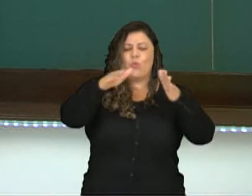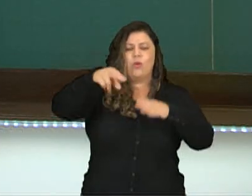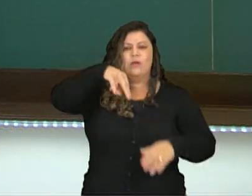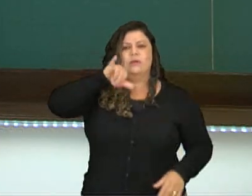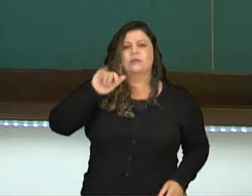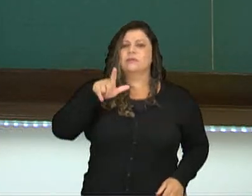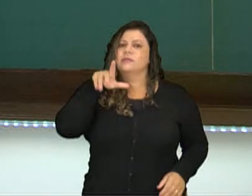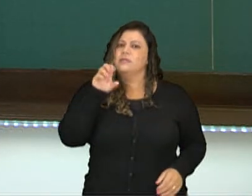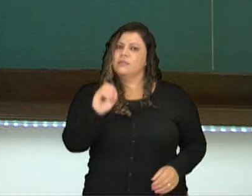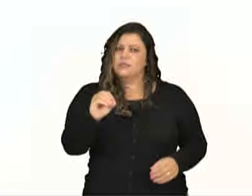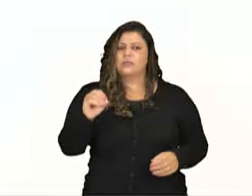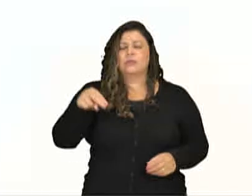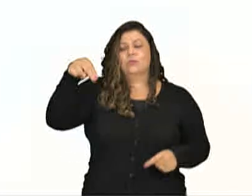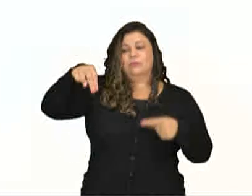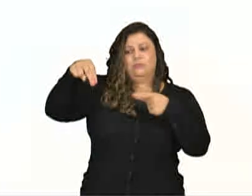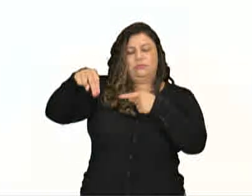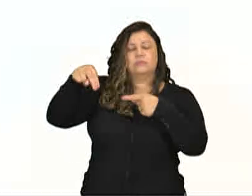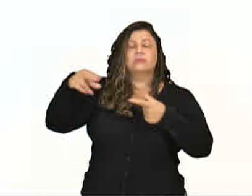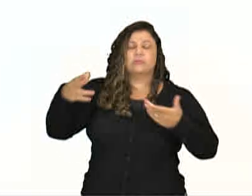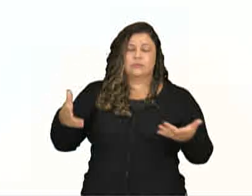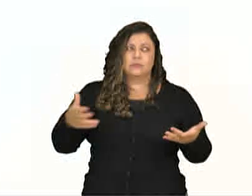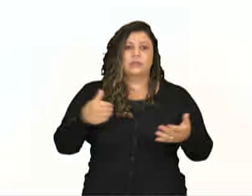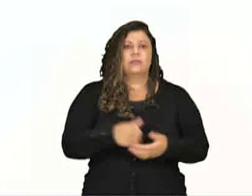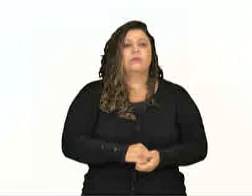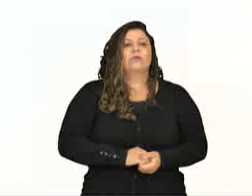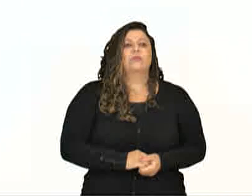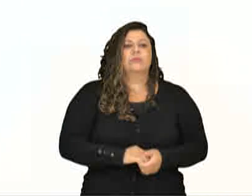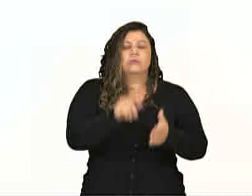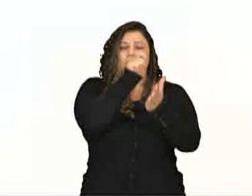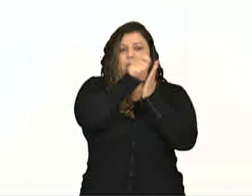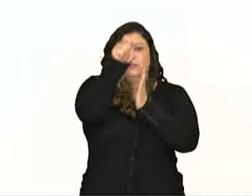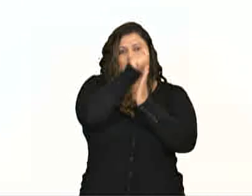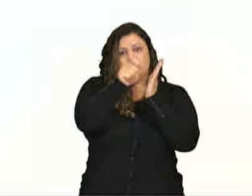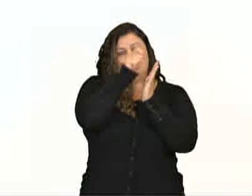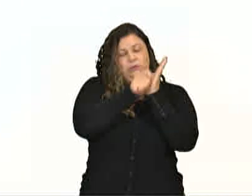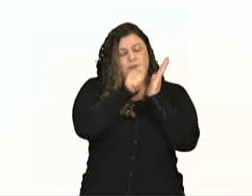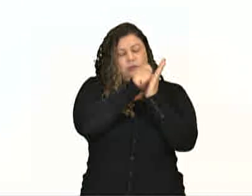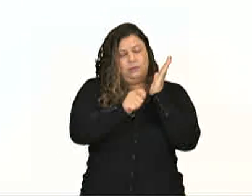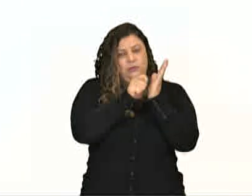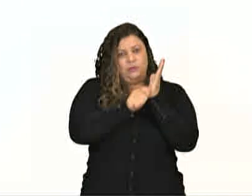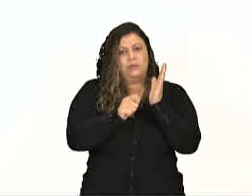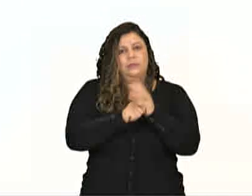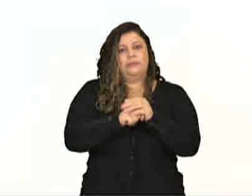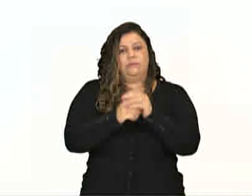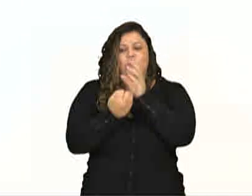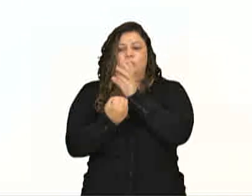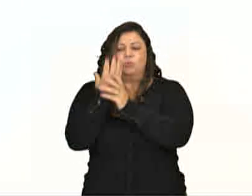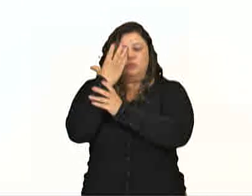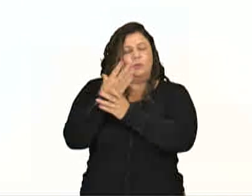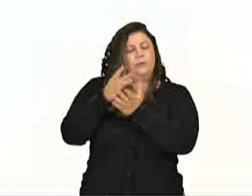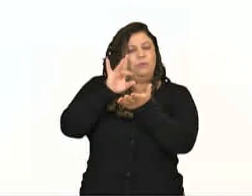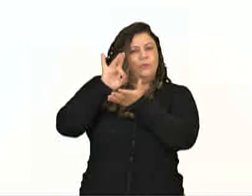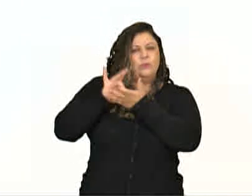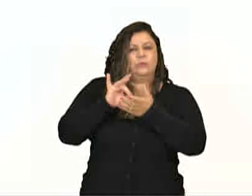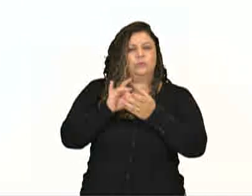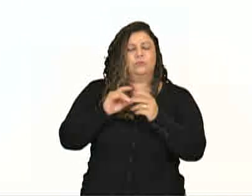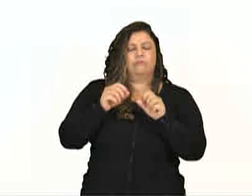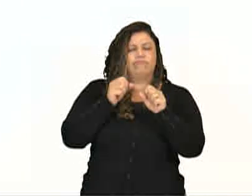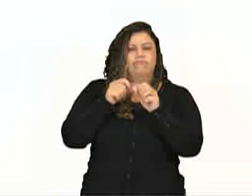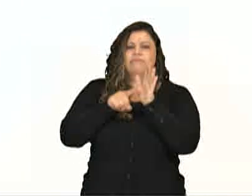N, né? Então, aqui estaria a escrita, e esses papiros, essas fontes históricas, elas